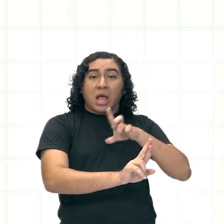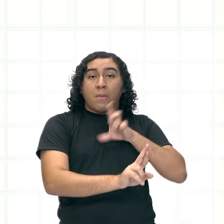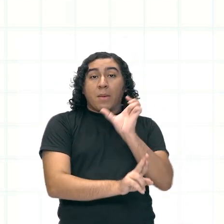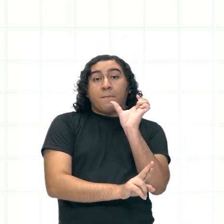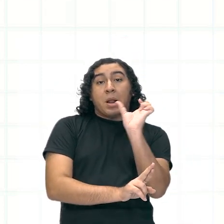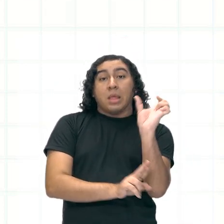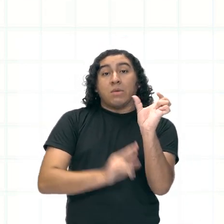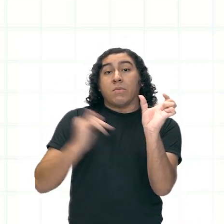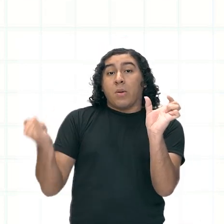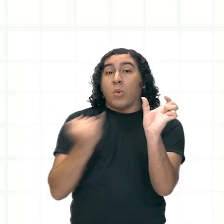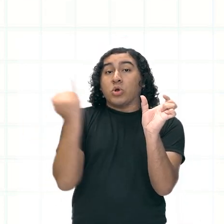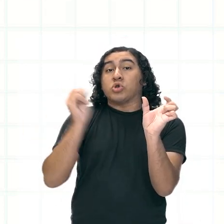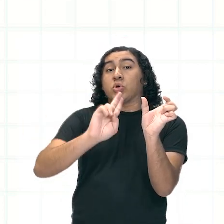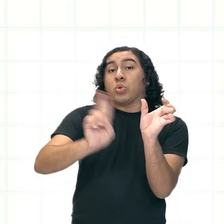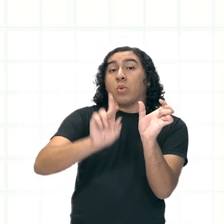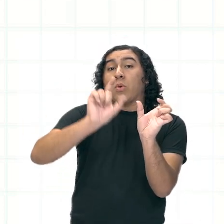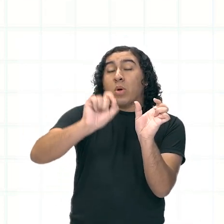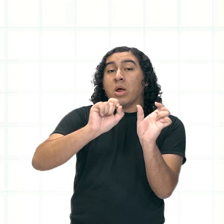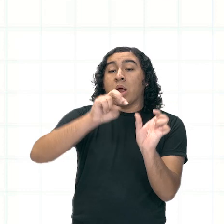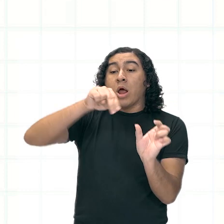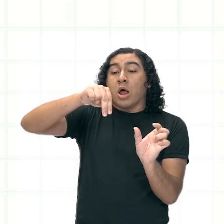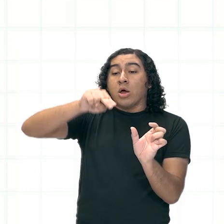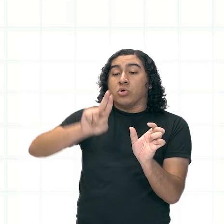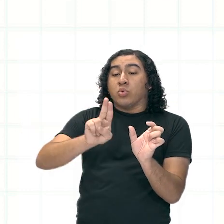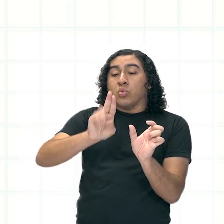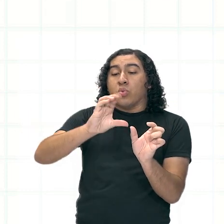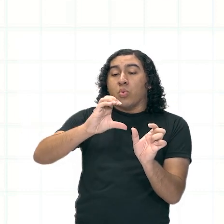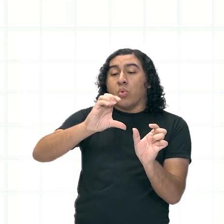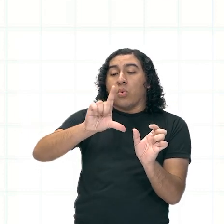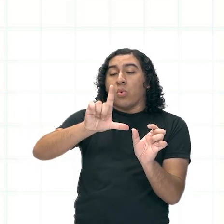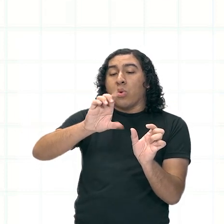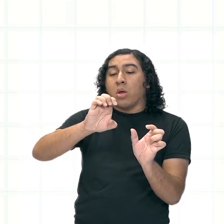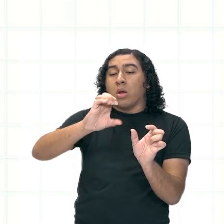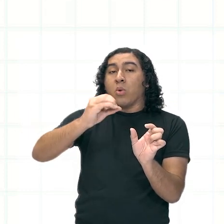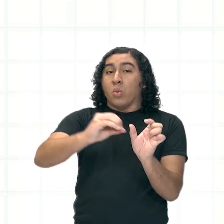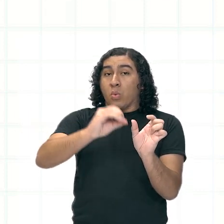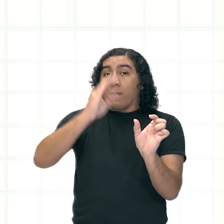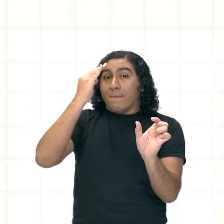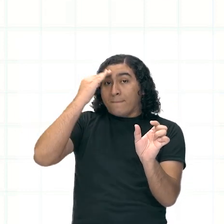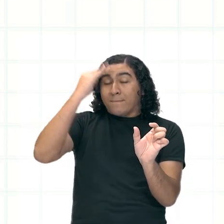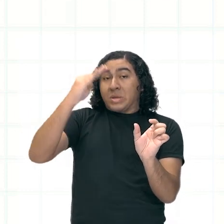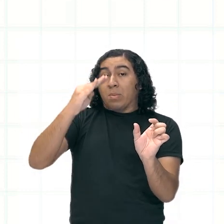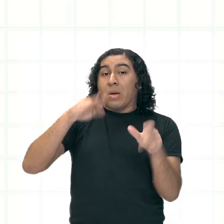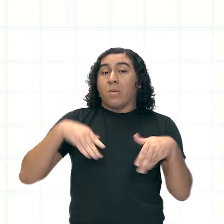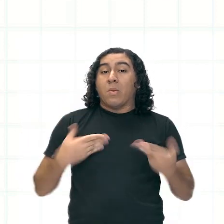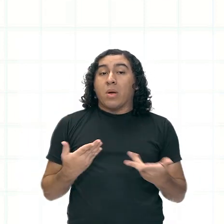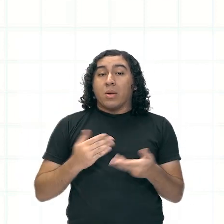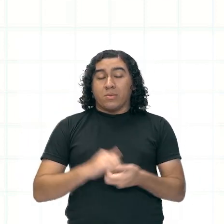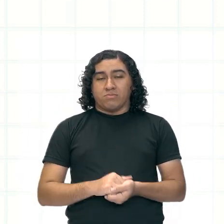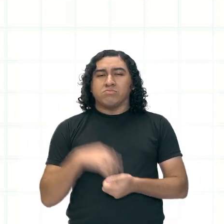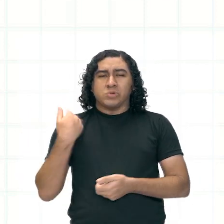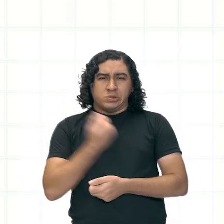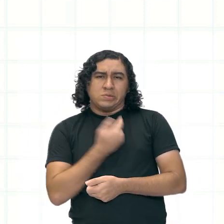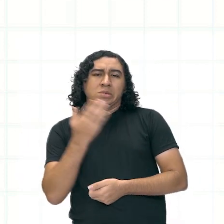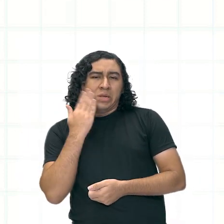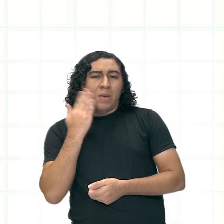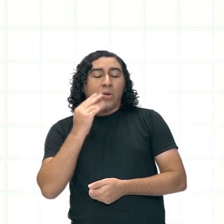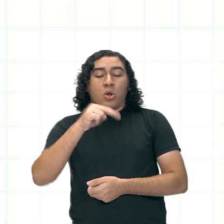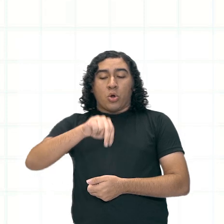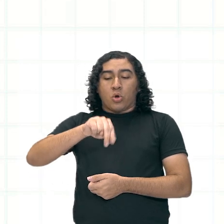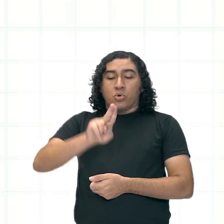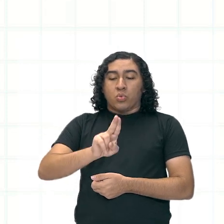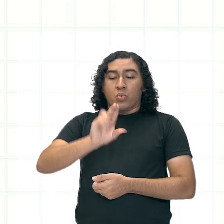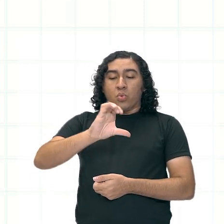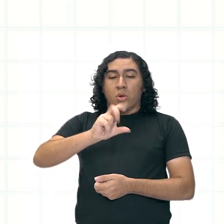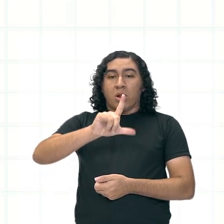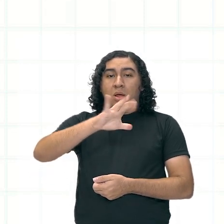que nós vamos chamar de núcleo, certo? E nesse quadrinho aqui, o núcleo já indica para a gente, olha só, o que é o